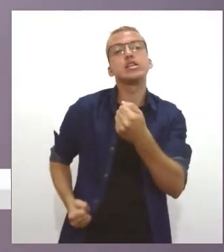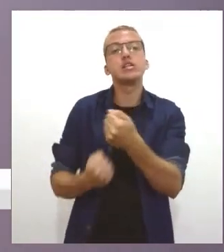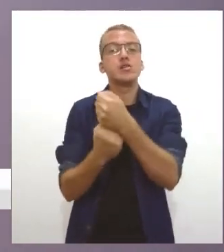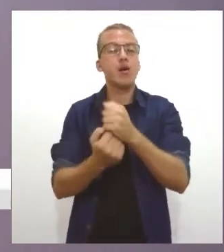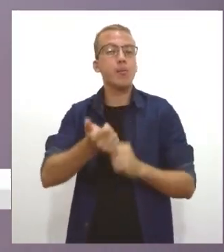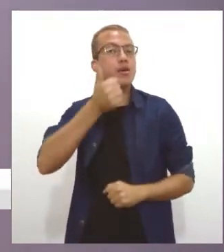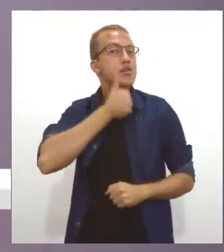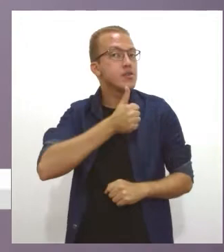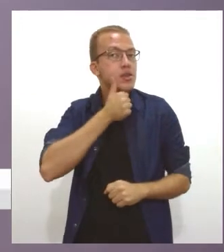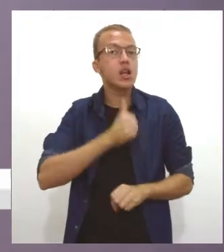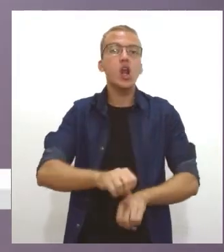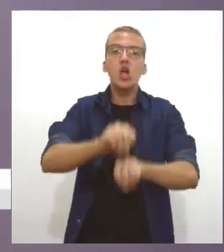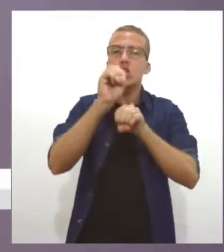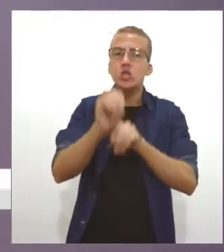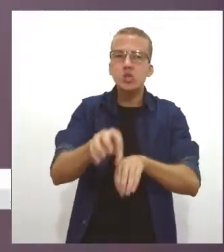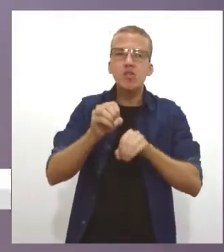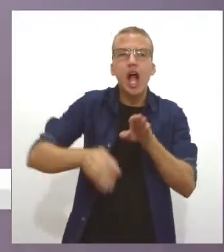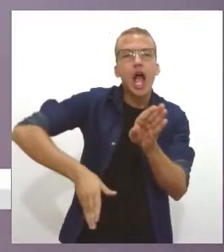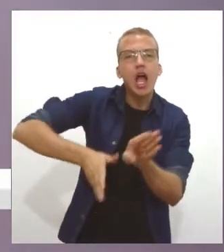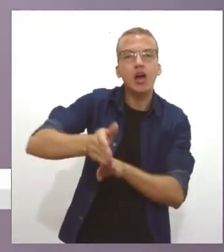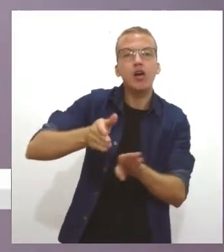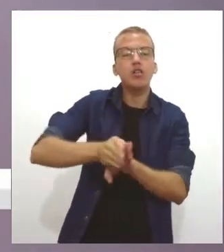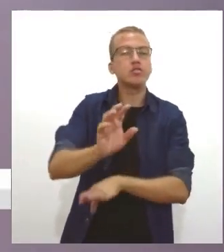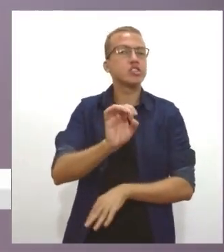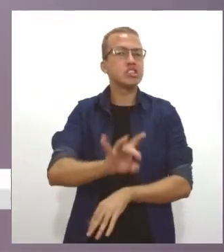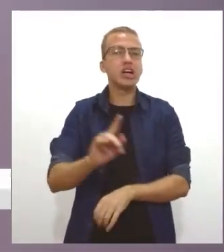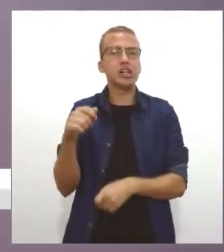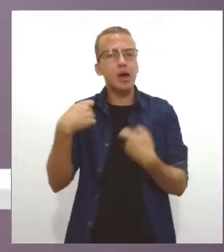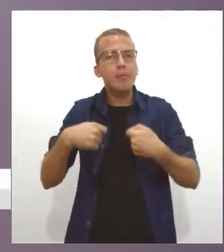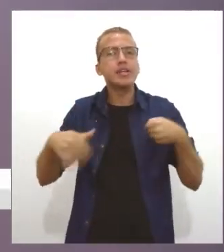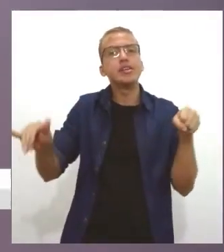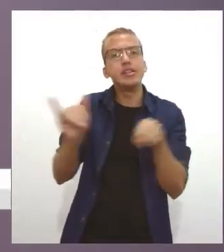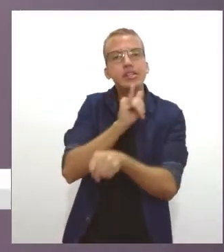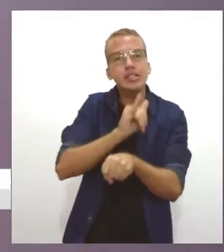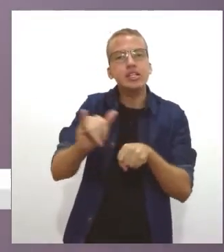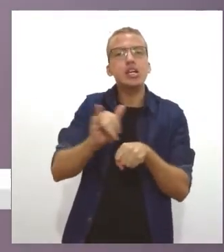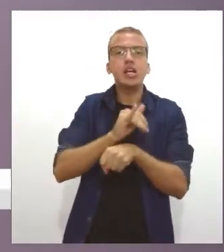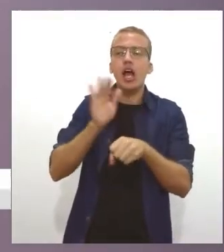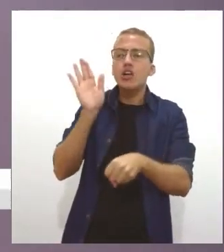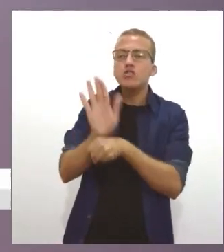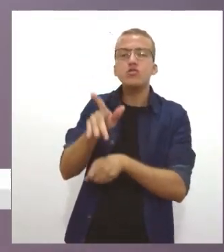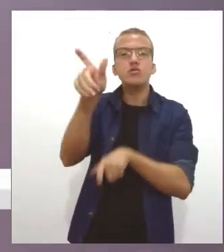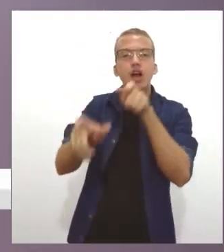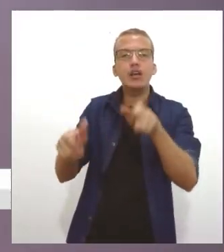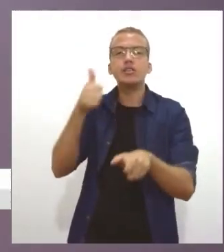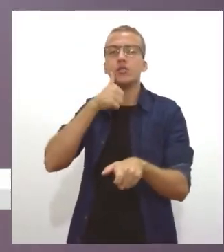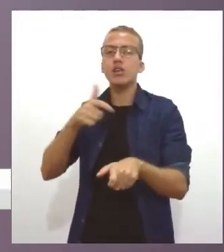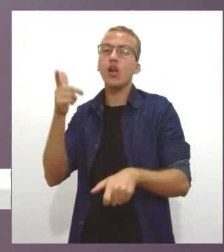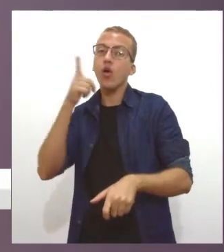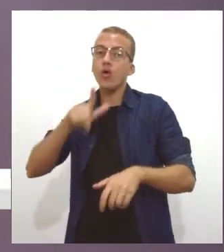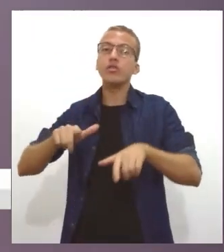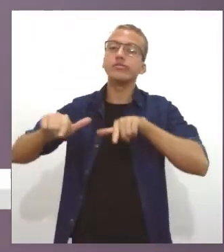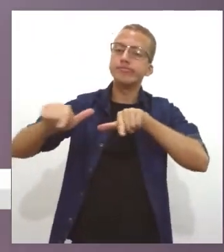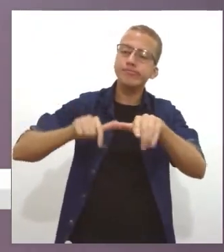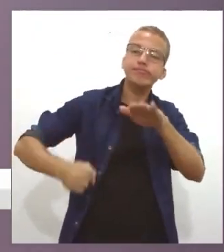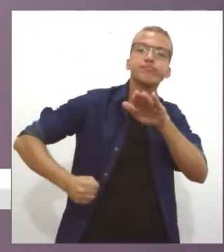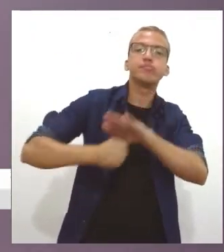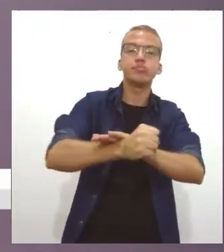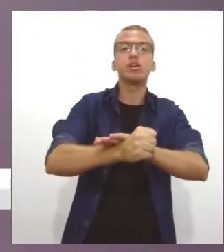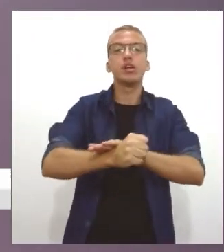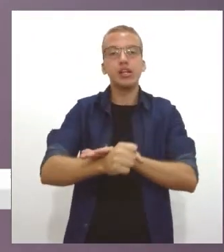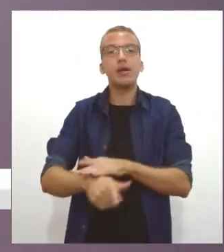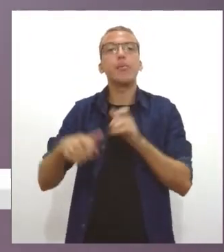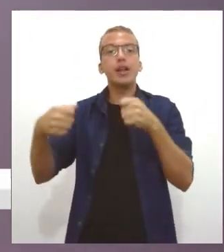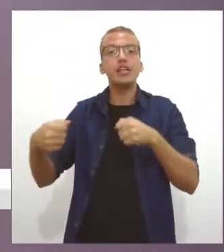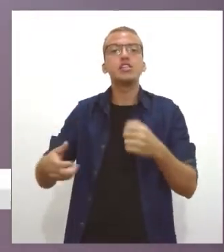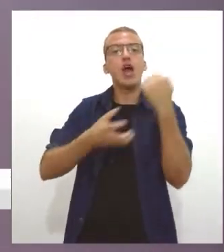buscar instrumentos para inserir essa mulher nesse mercado de trabalho, para acolher essa mulher, para empoderar essa mulher, para que ela possa